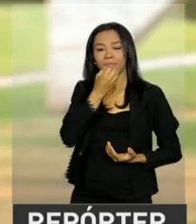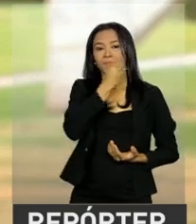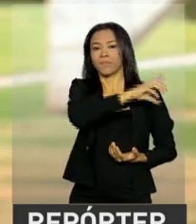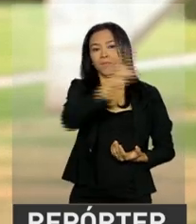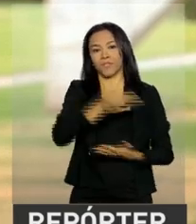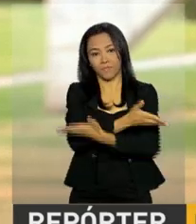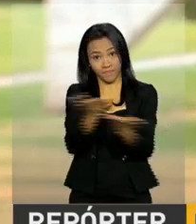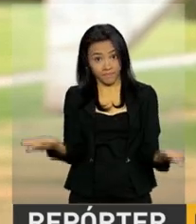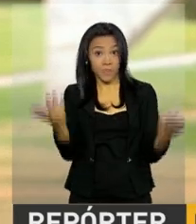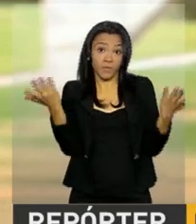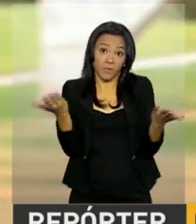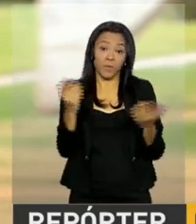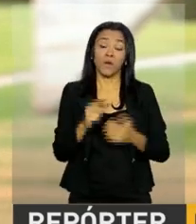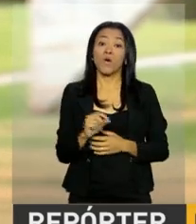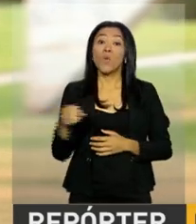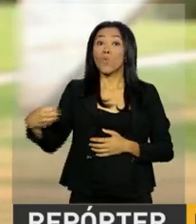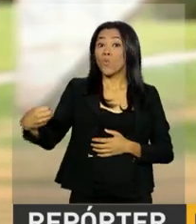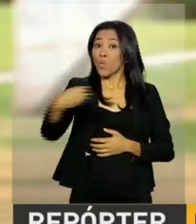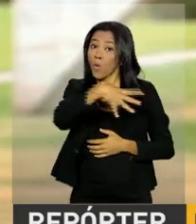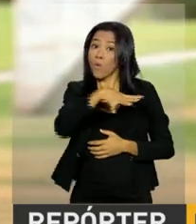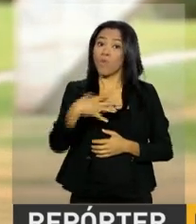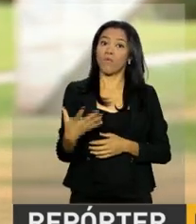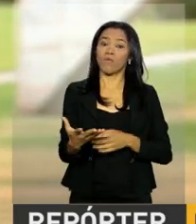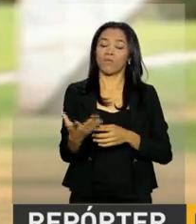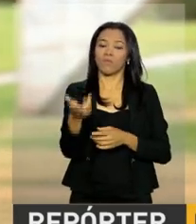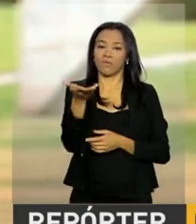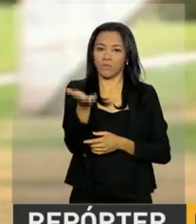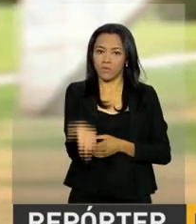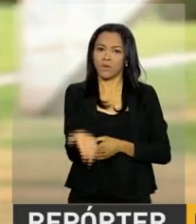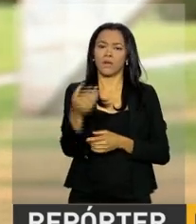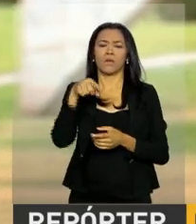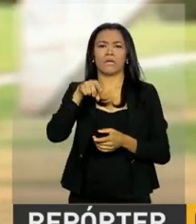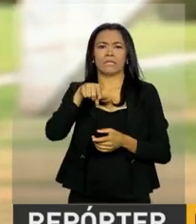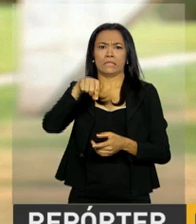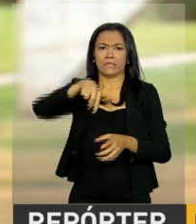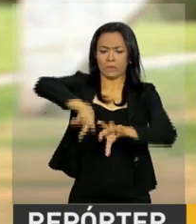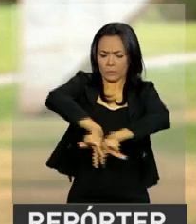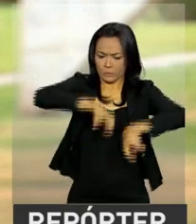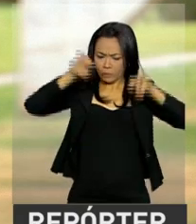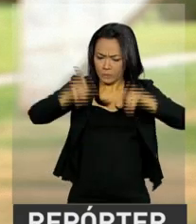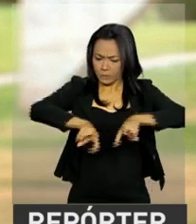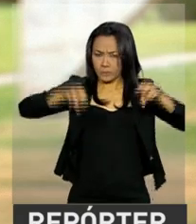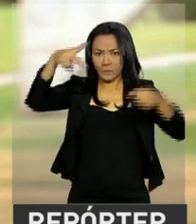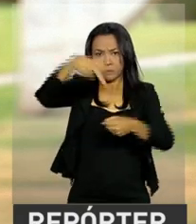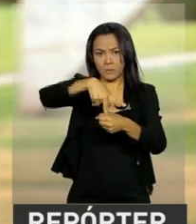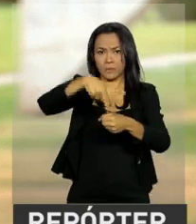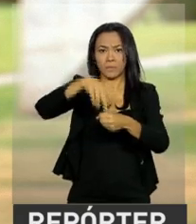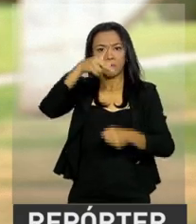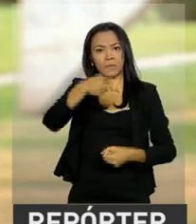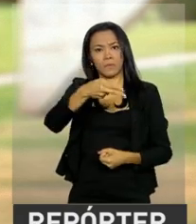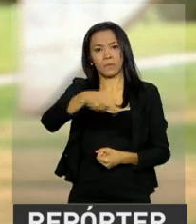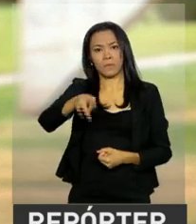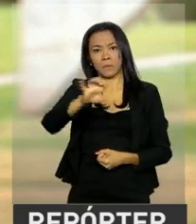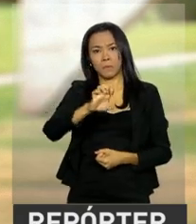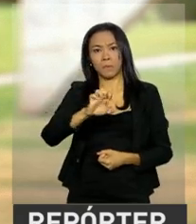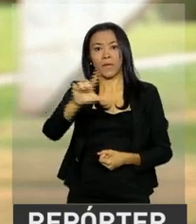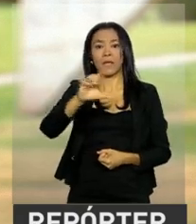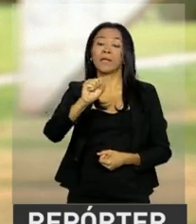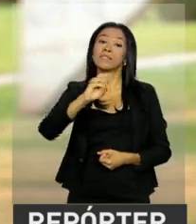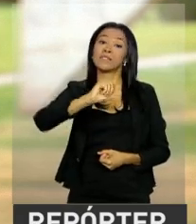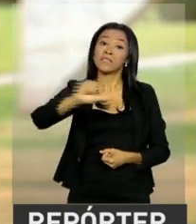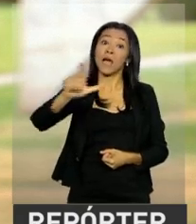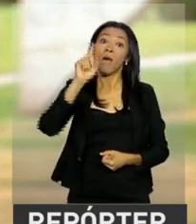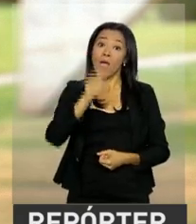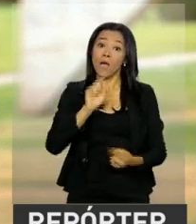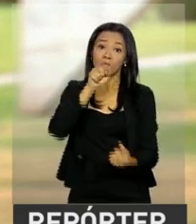é, a ideia do novo marco regulatório do pré-sal é gerar mais receitas para os estados e atrair